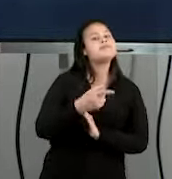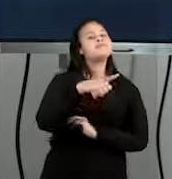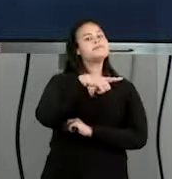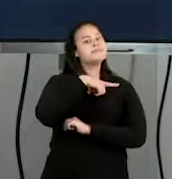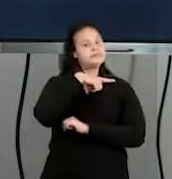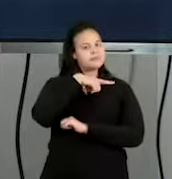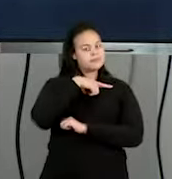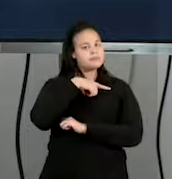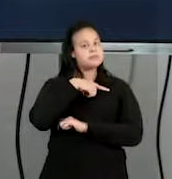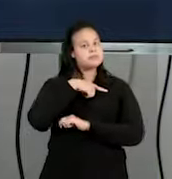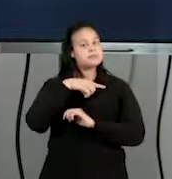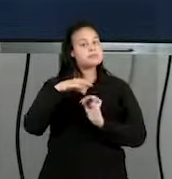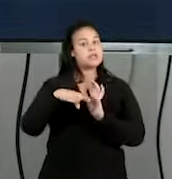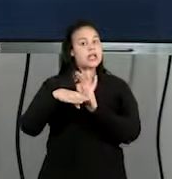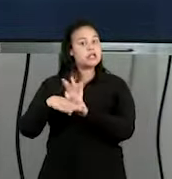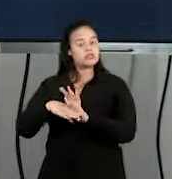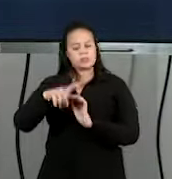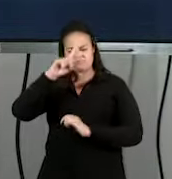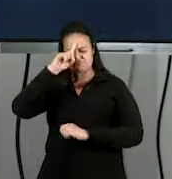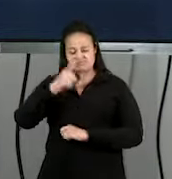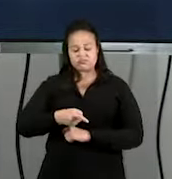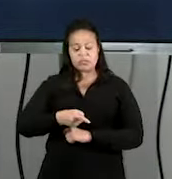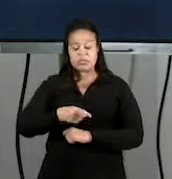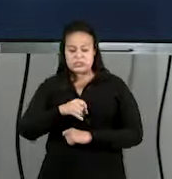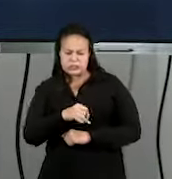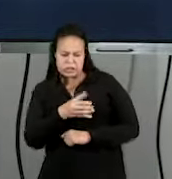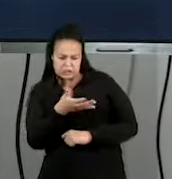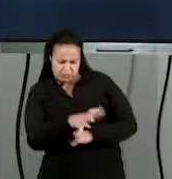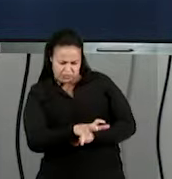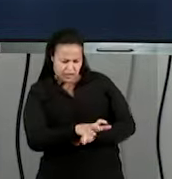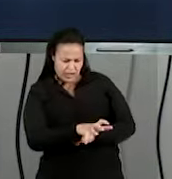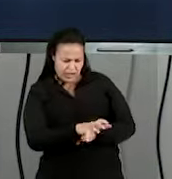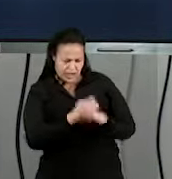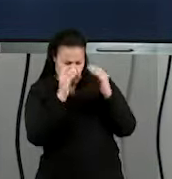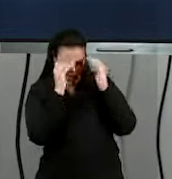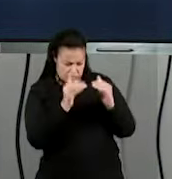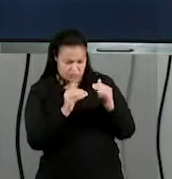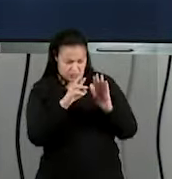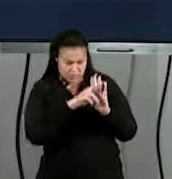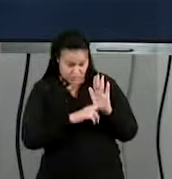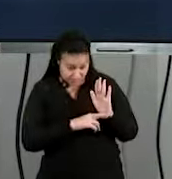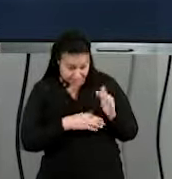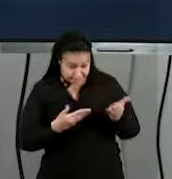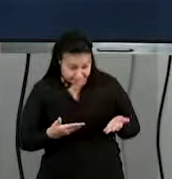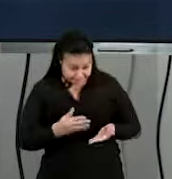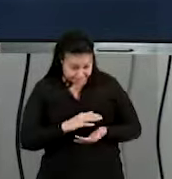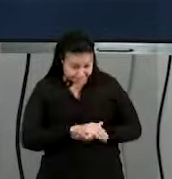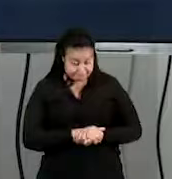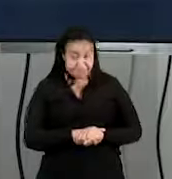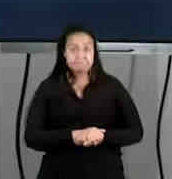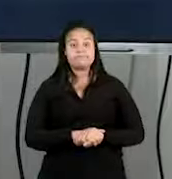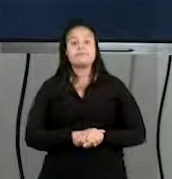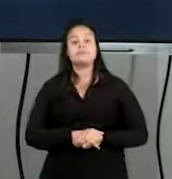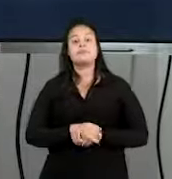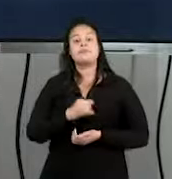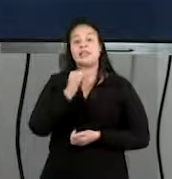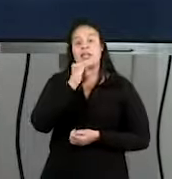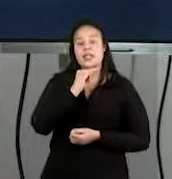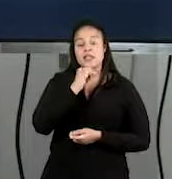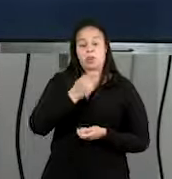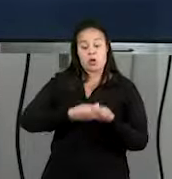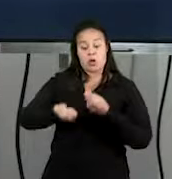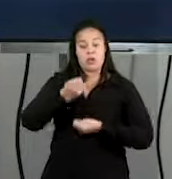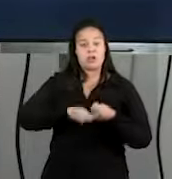que ajudam a obrigar quem não quer cumprir os direitos humanos a cumpri-los. Por exemplo, sanções